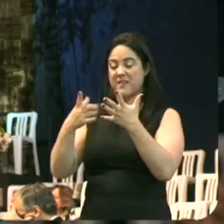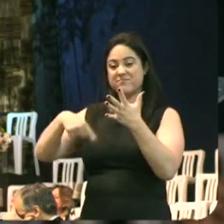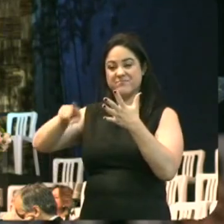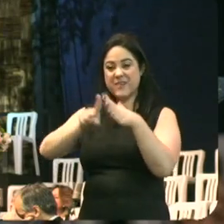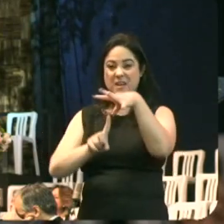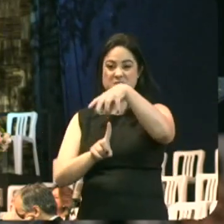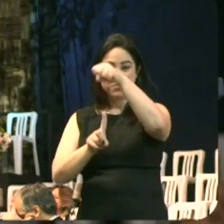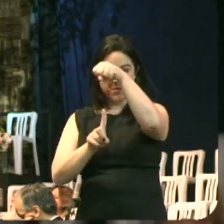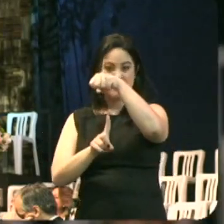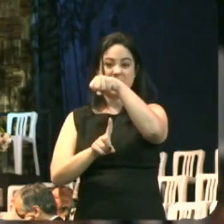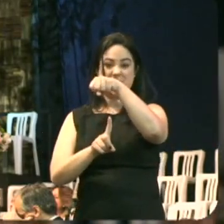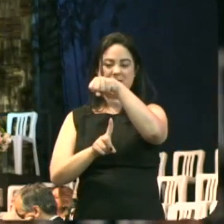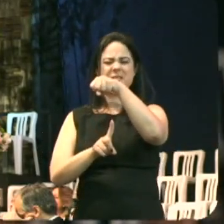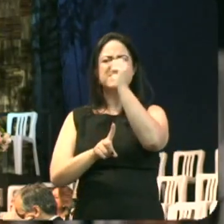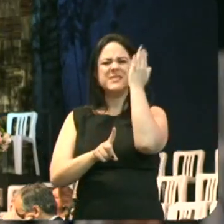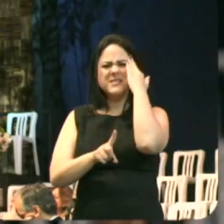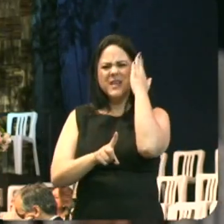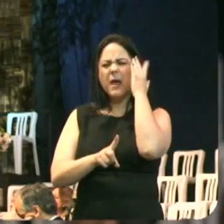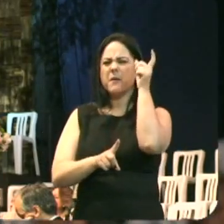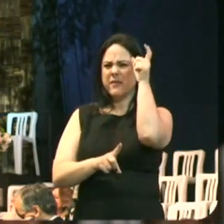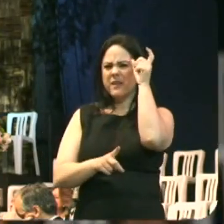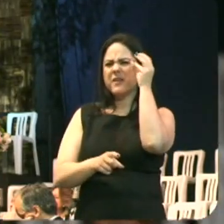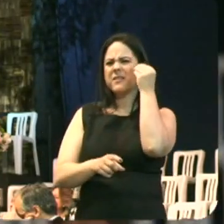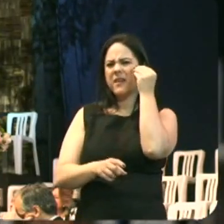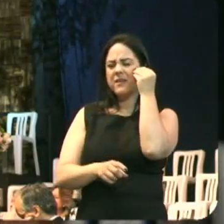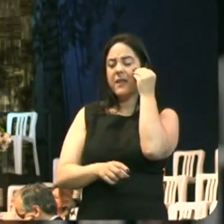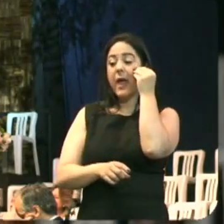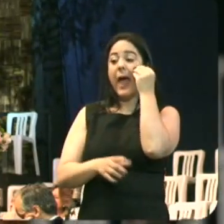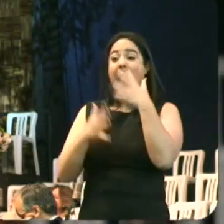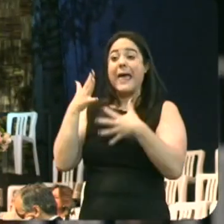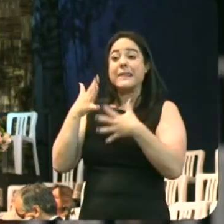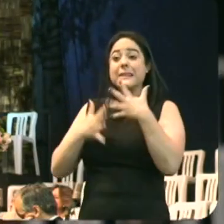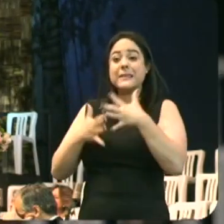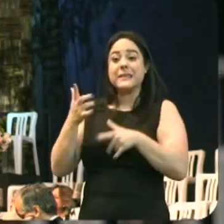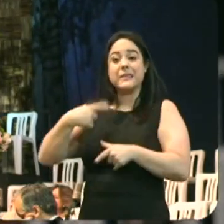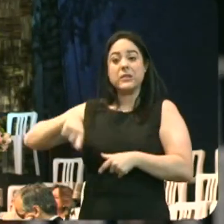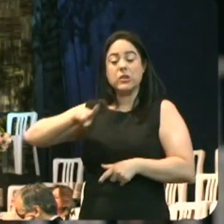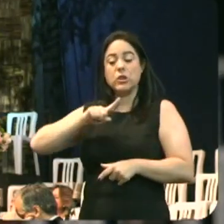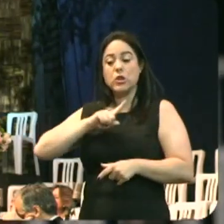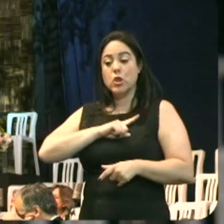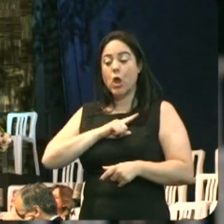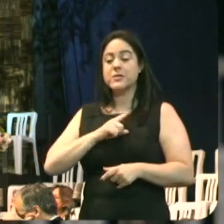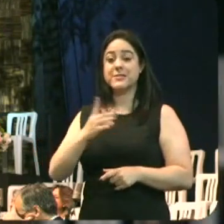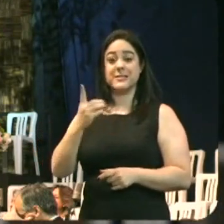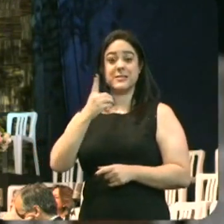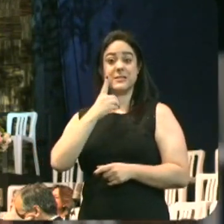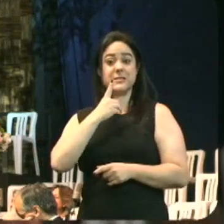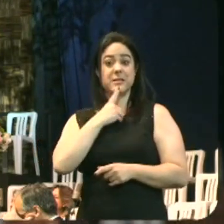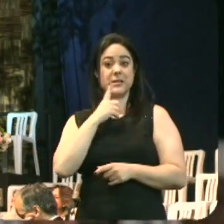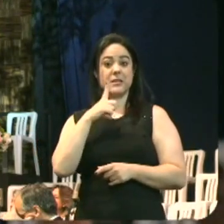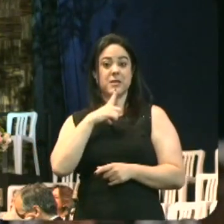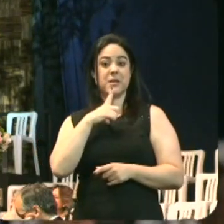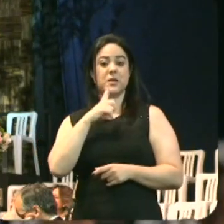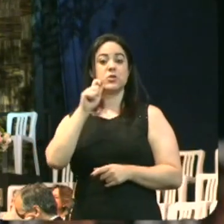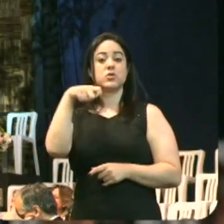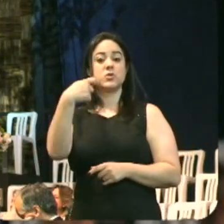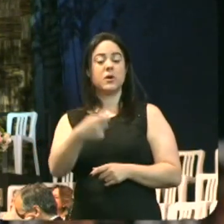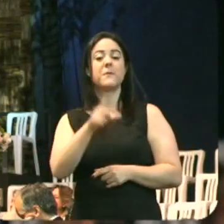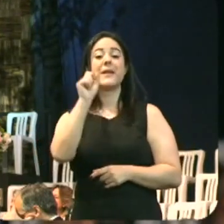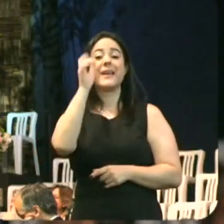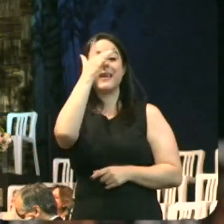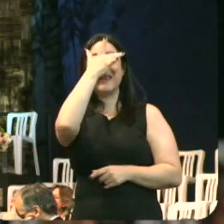que ele tenta fazer? Ele tenta impedir que nós possamos discernir